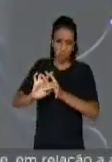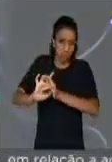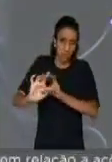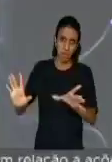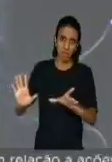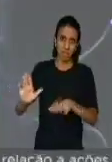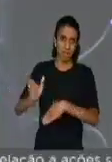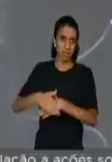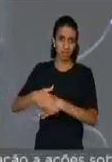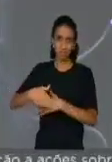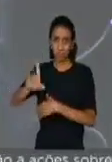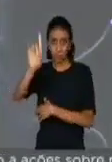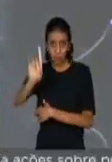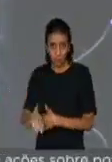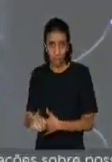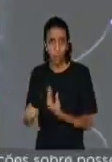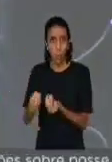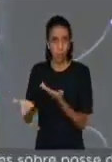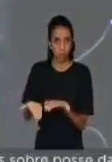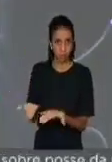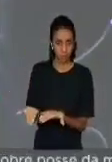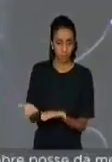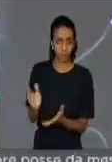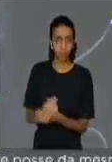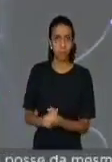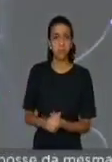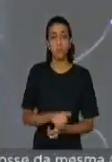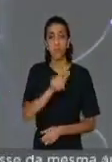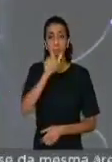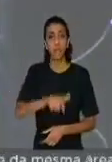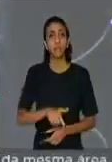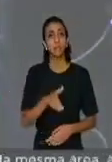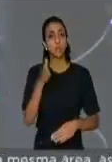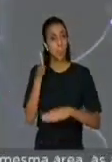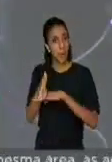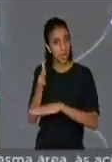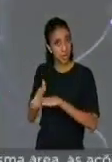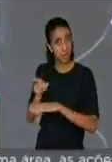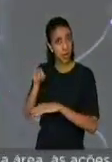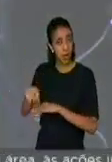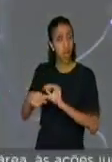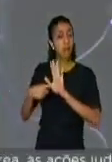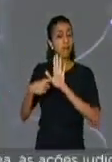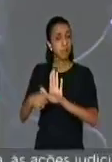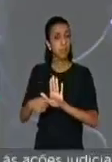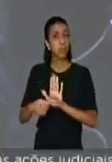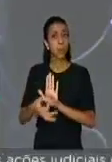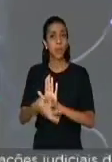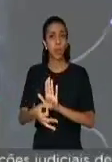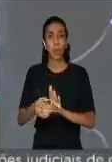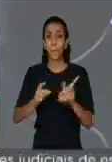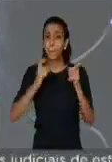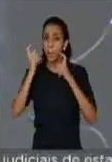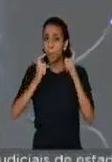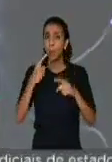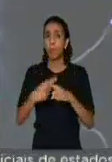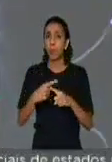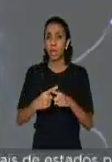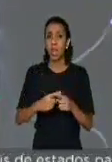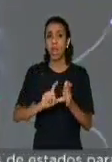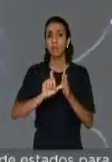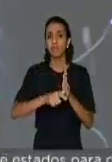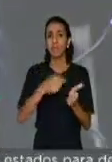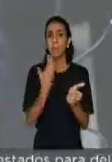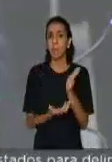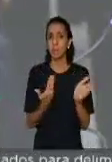de cidadania. Os participantes do encontro manifestam grande preocupação com os graves retrocessos